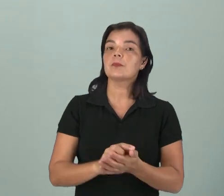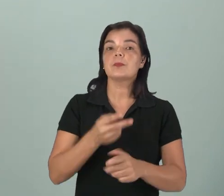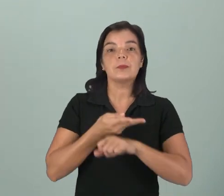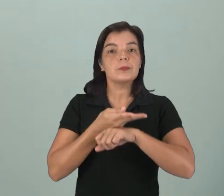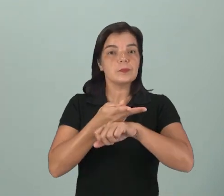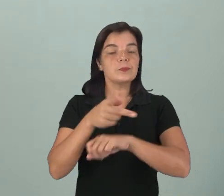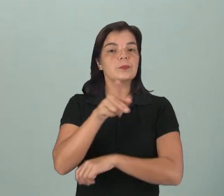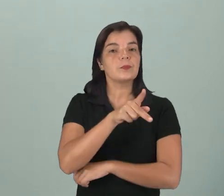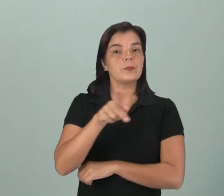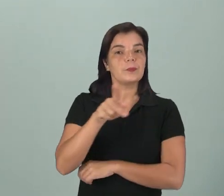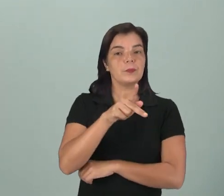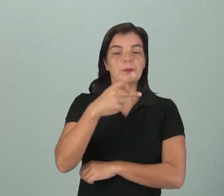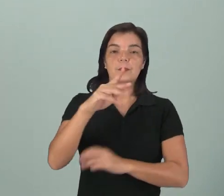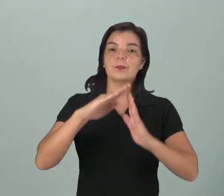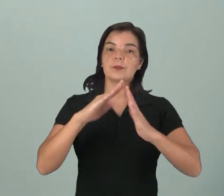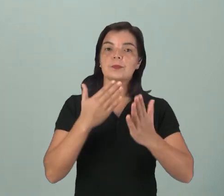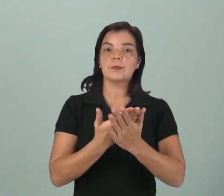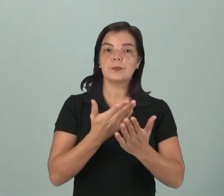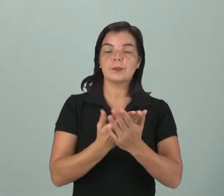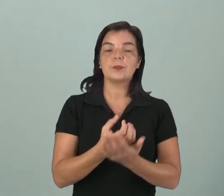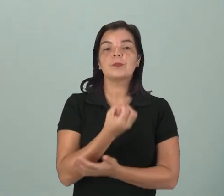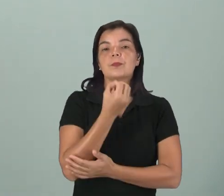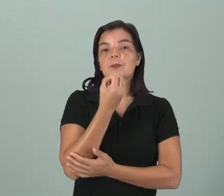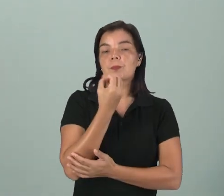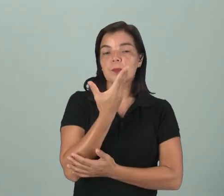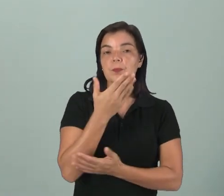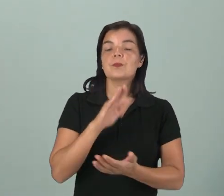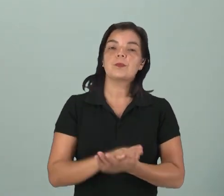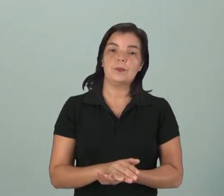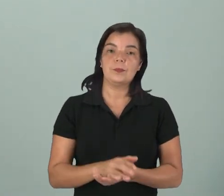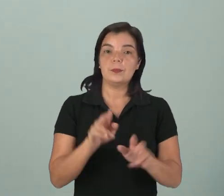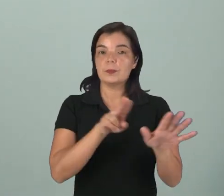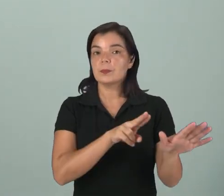aí ao professor da sua escola. Tenha uma boa